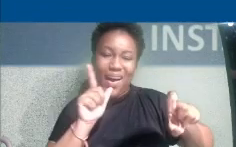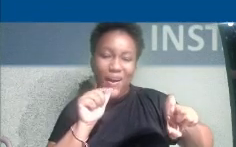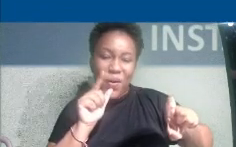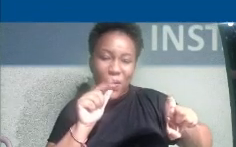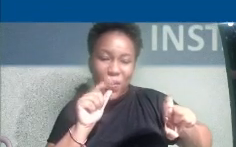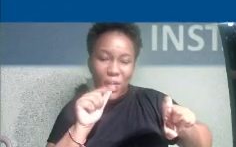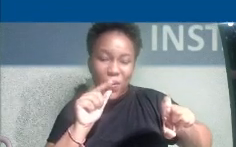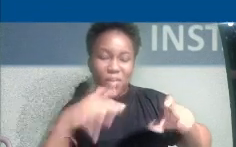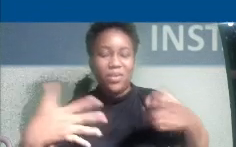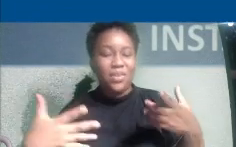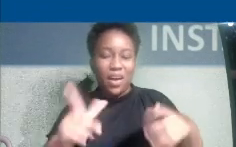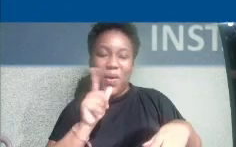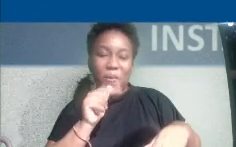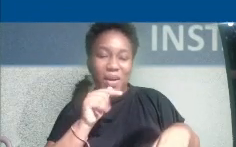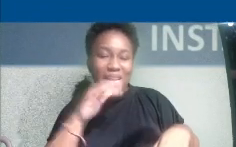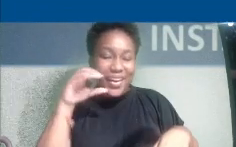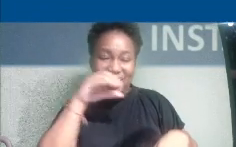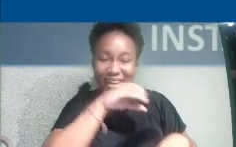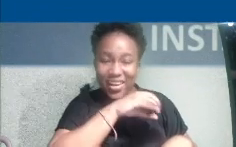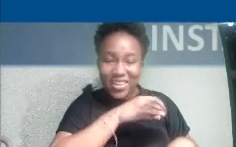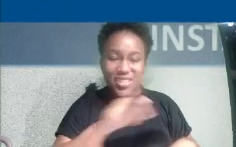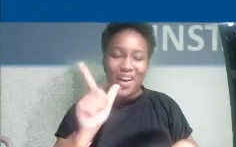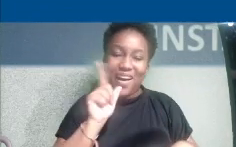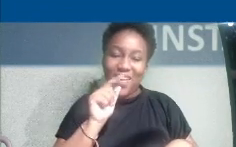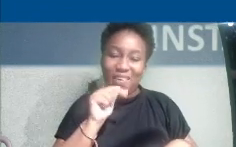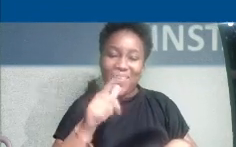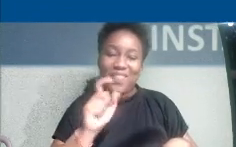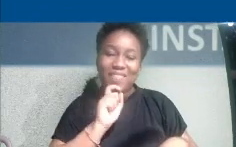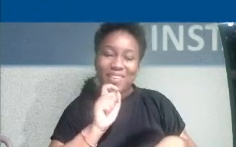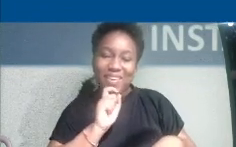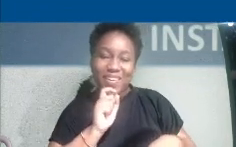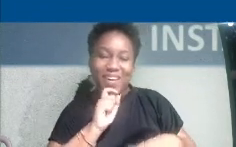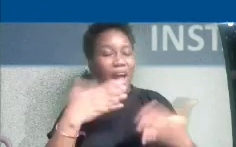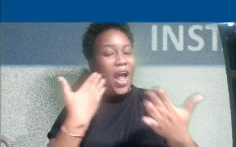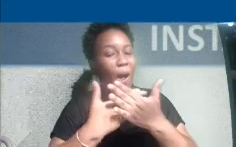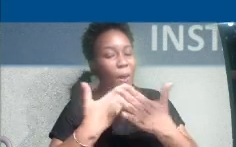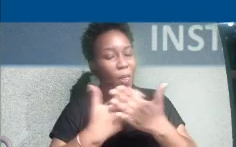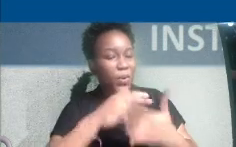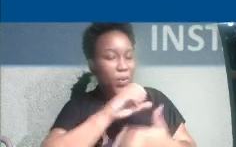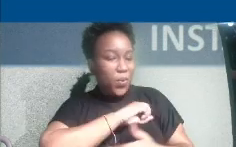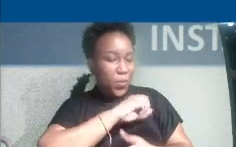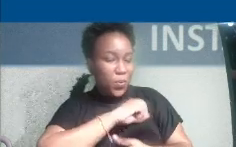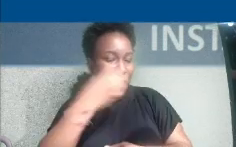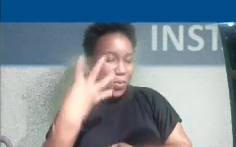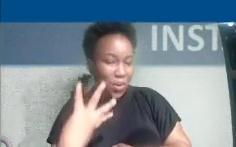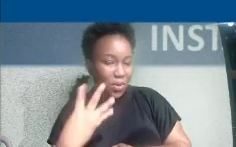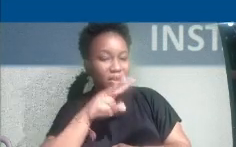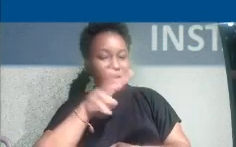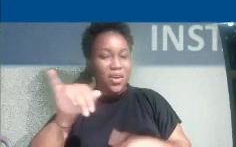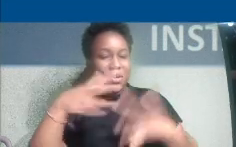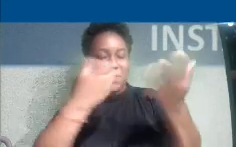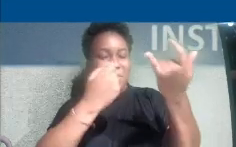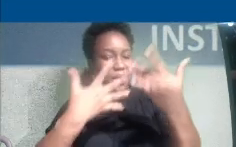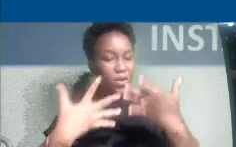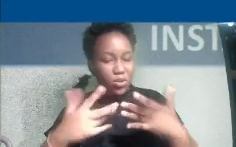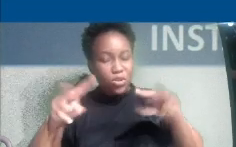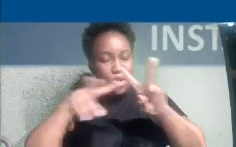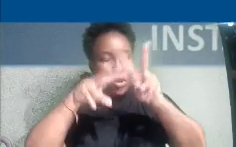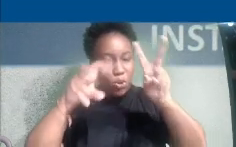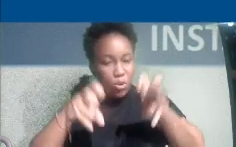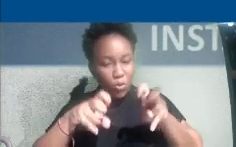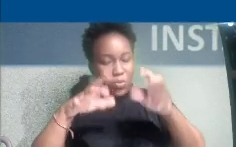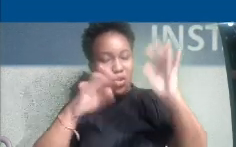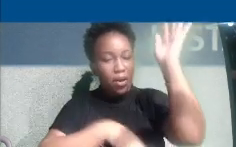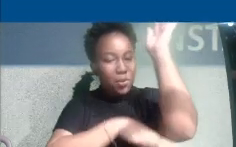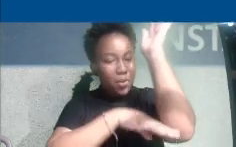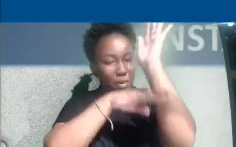essa parte hidráulica, água fria, água quente, esgoto. E agora na aula 4, falaremos especificamente a respeito das instalações